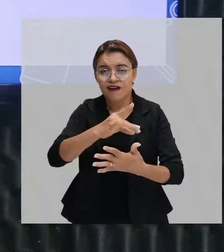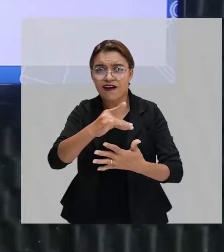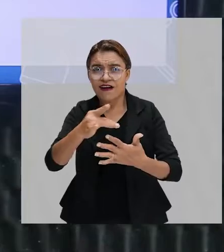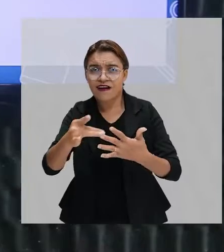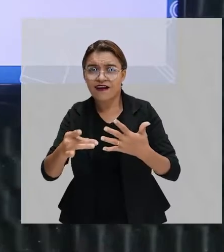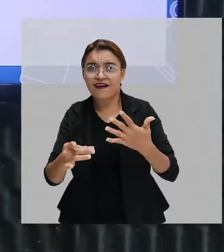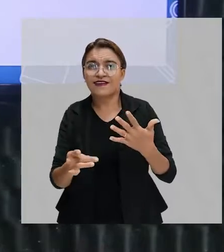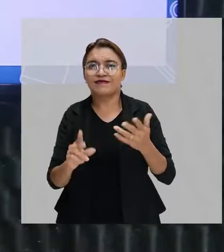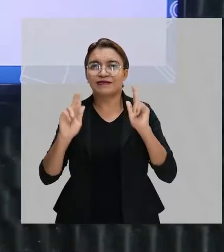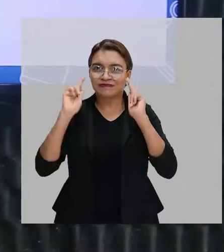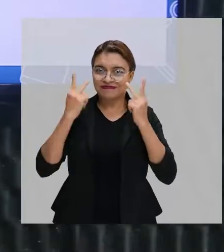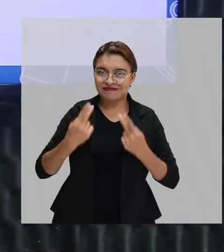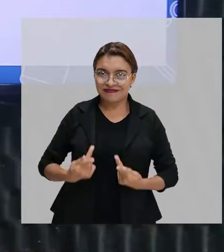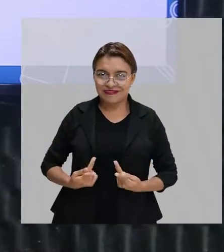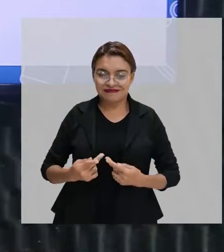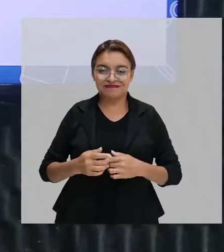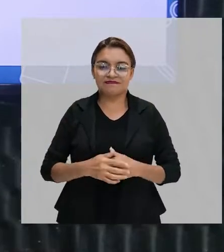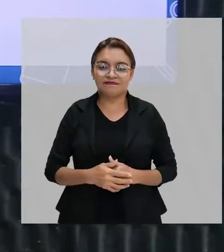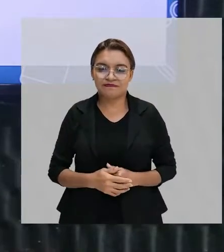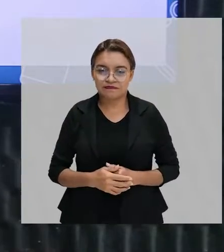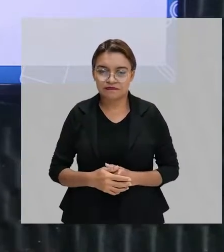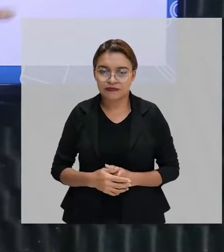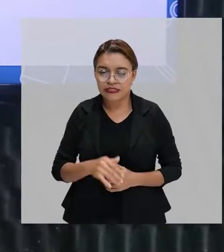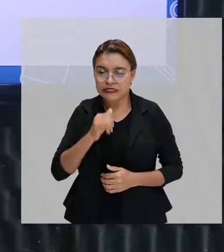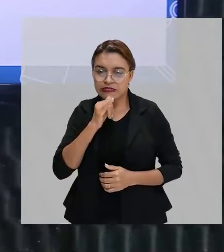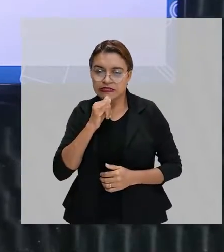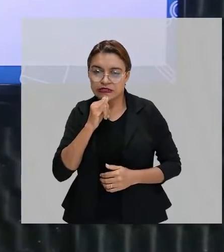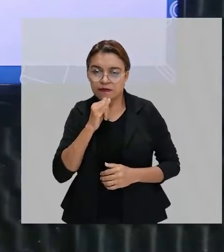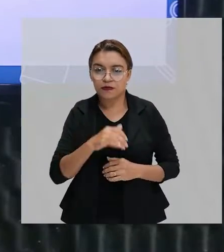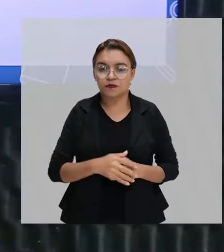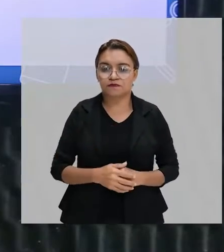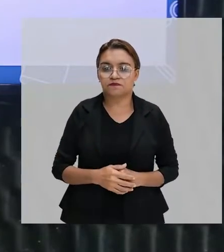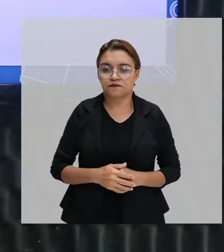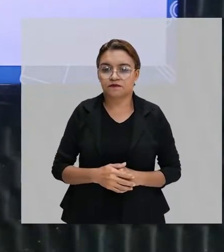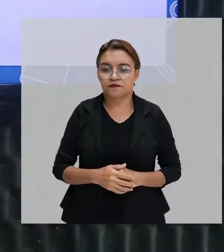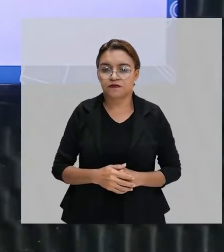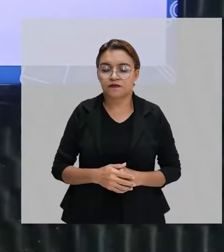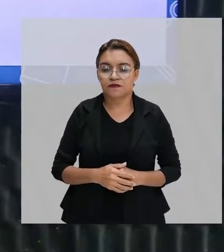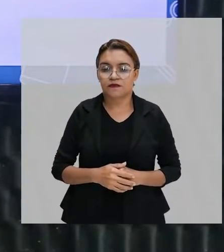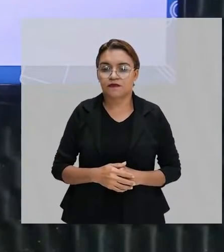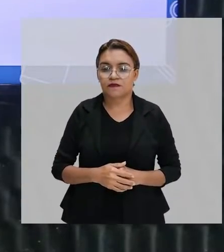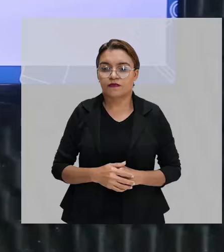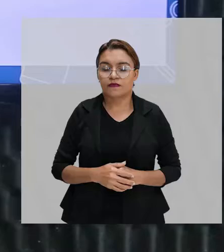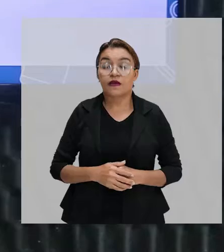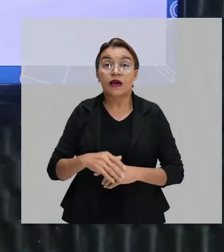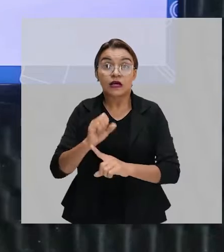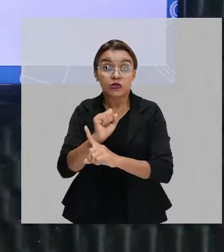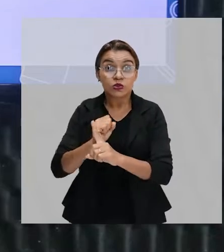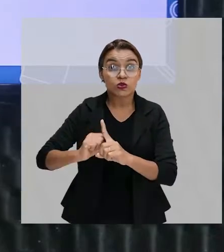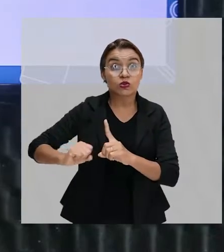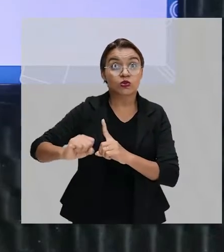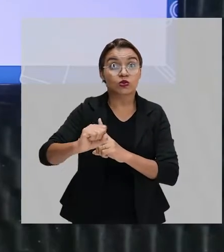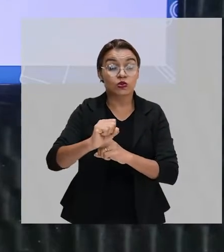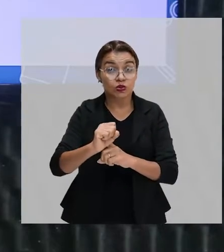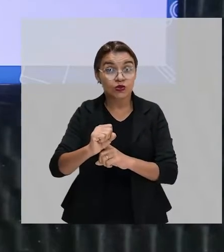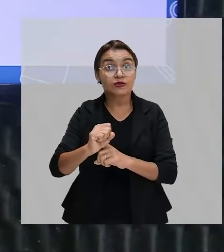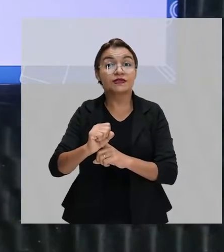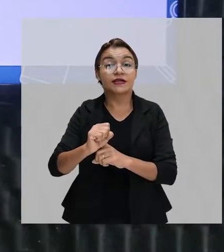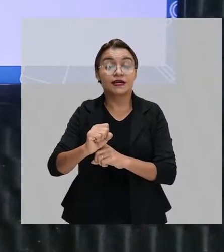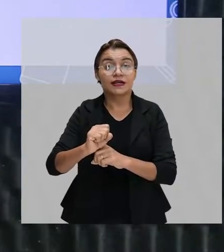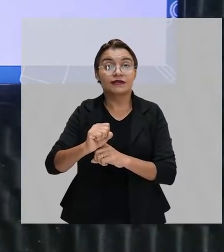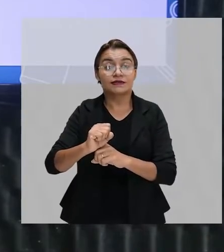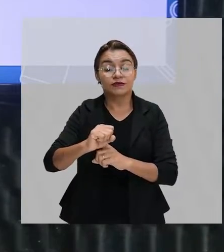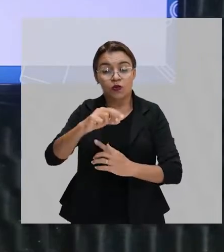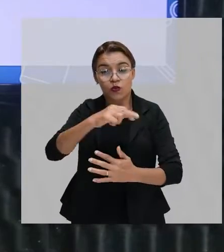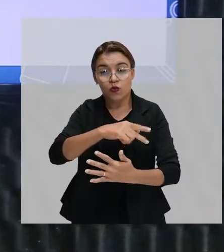indivíduo por exemplo a educação física trabalha os aspectos sociais do indivíduo o indivíduo ele só se